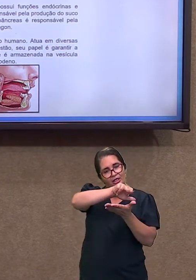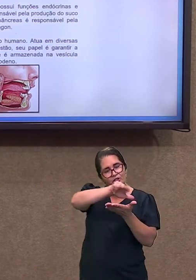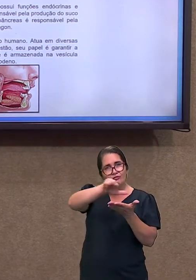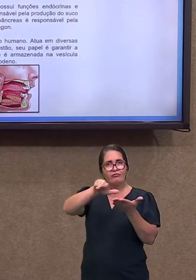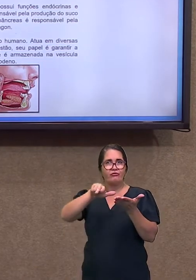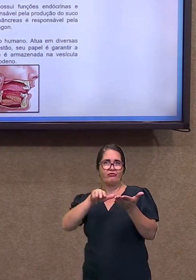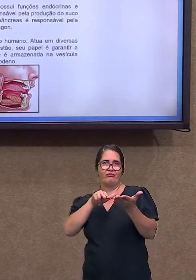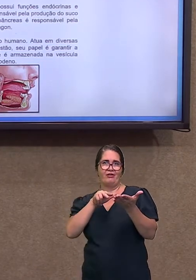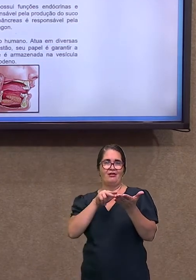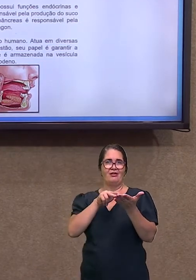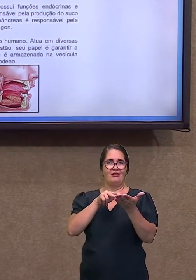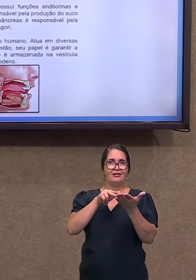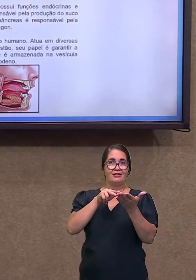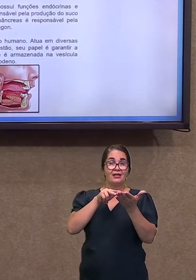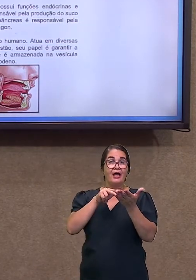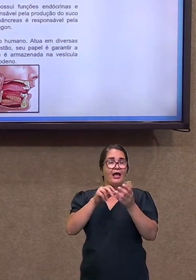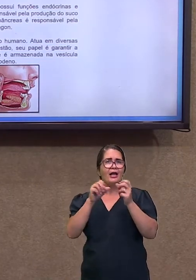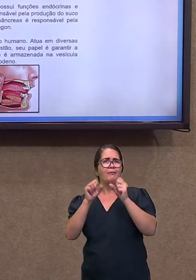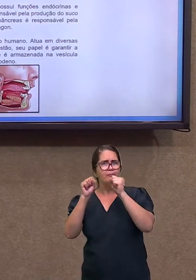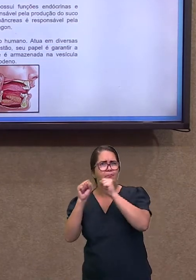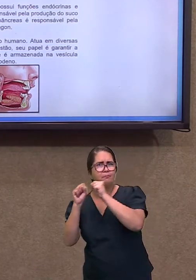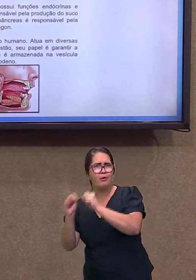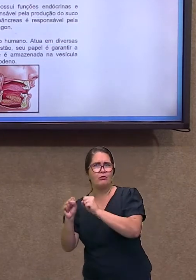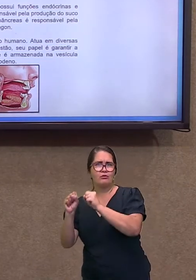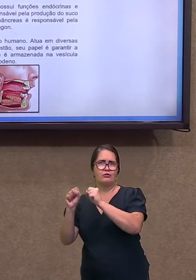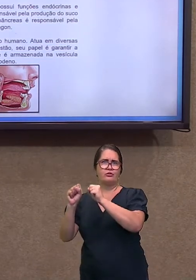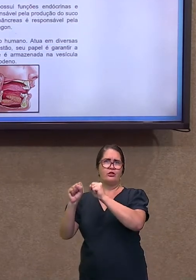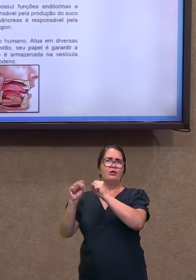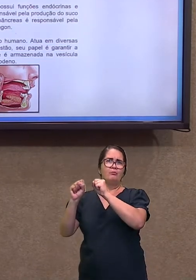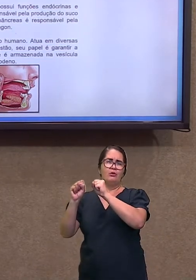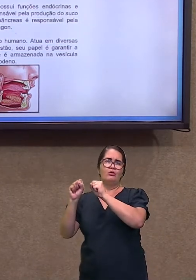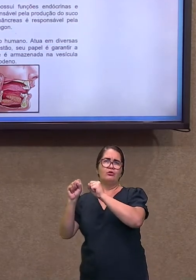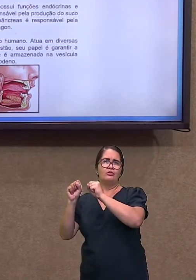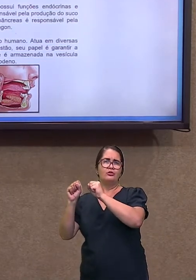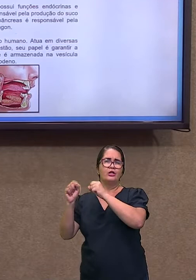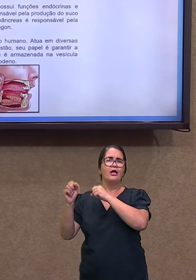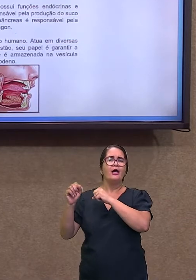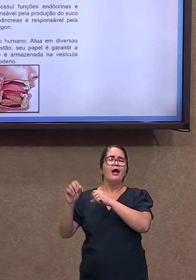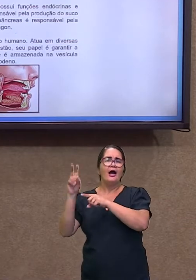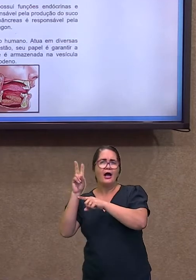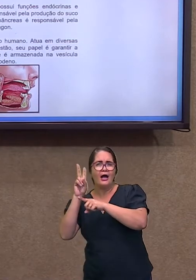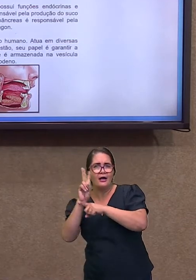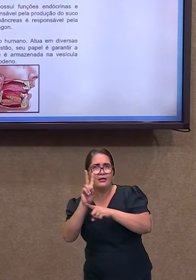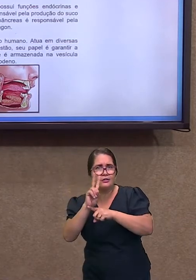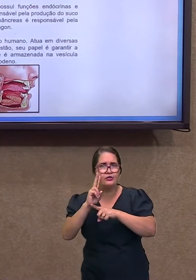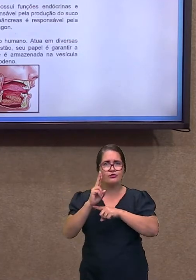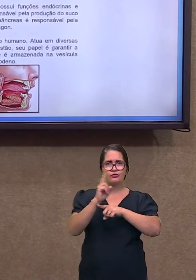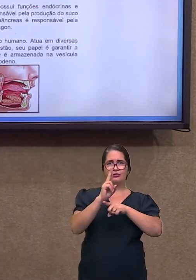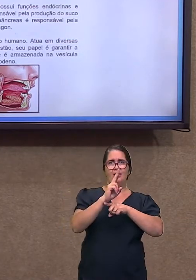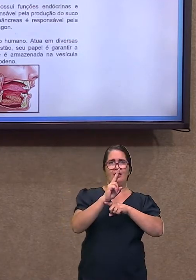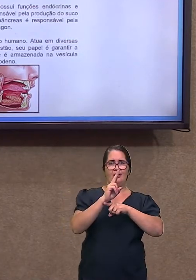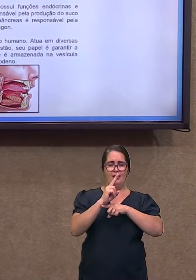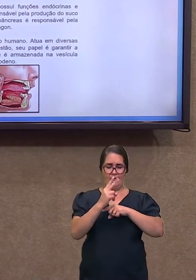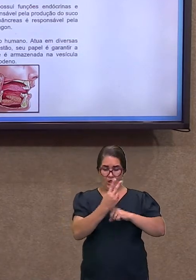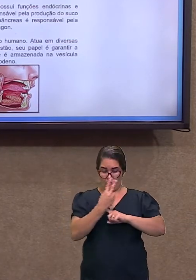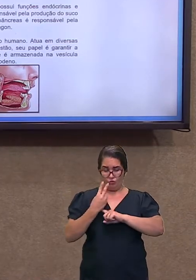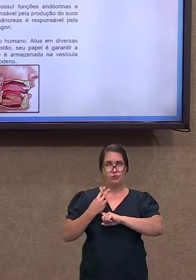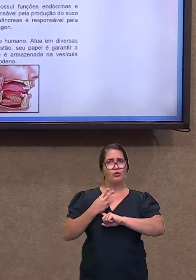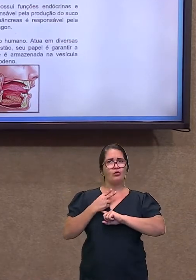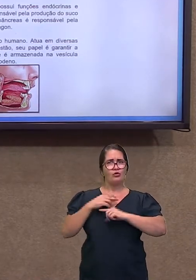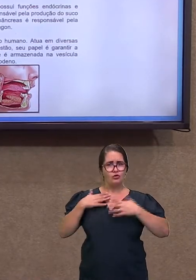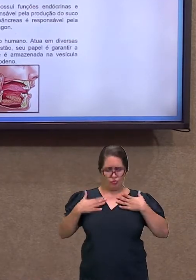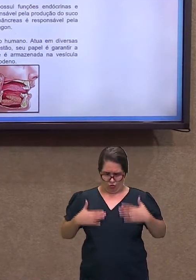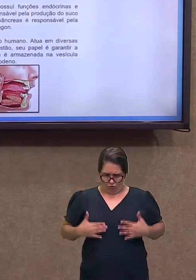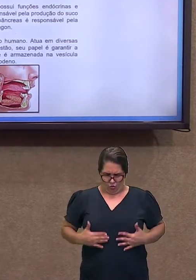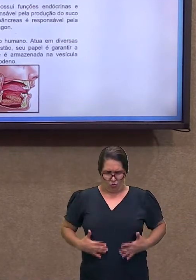exócrina quanto endócrina. Ela vai trabalhar tanto na condição dos nossos hormônios, mas